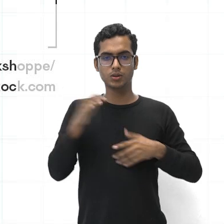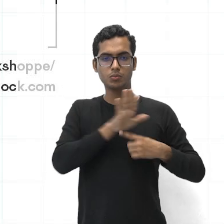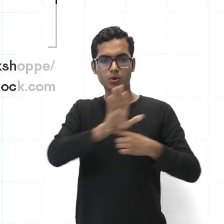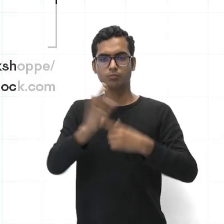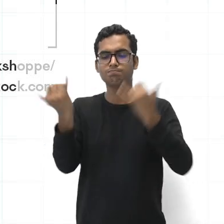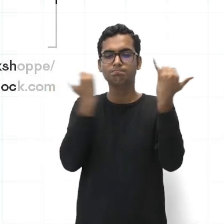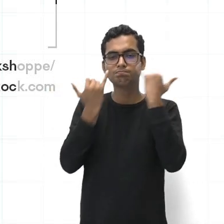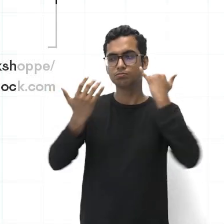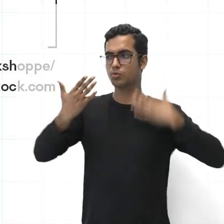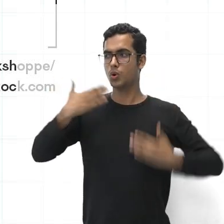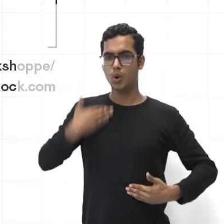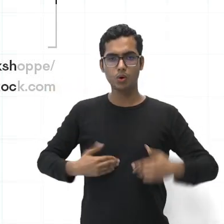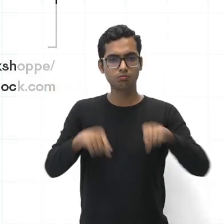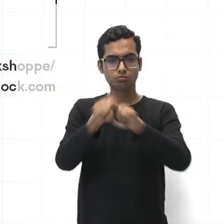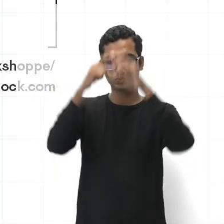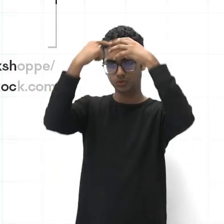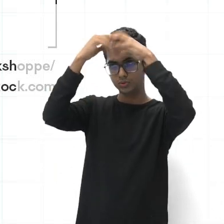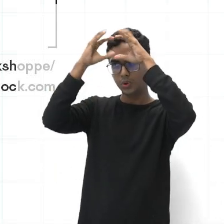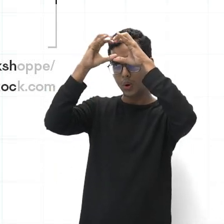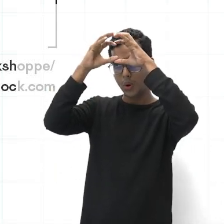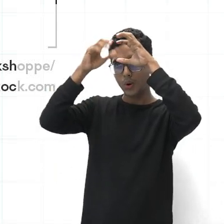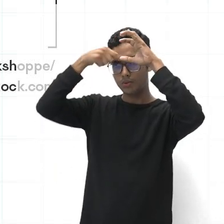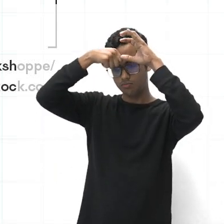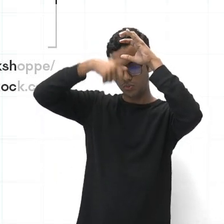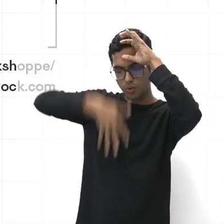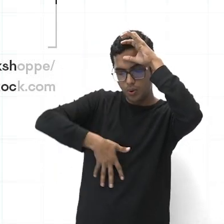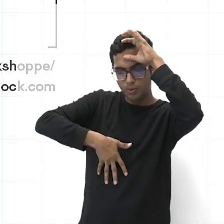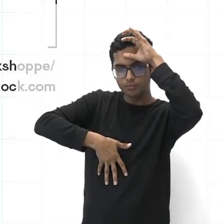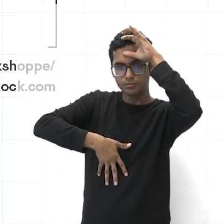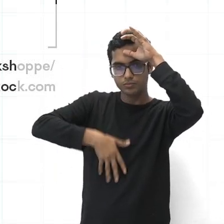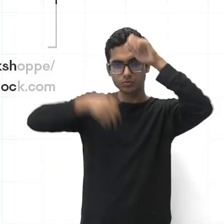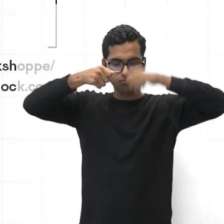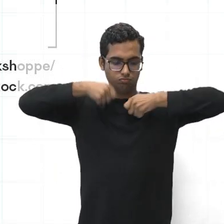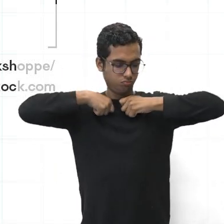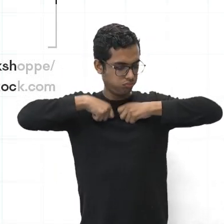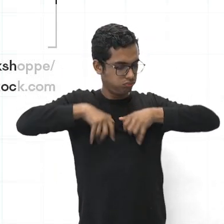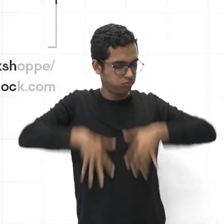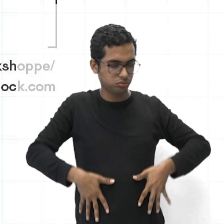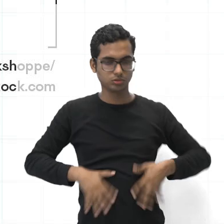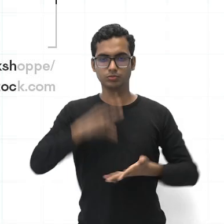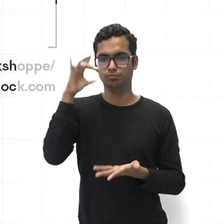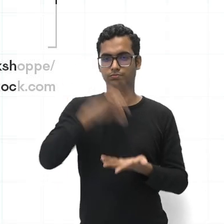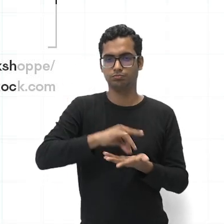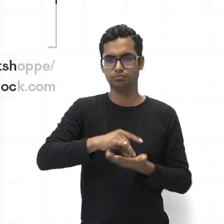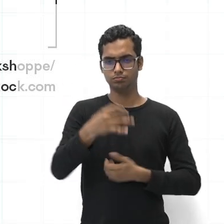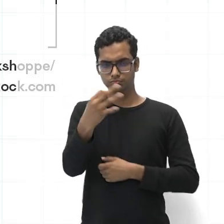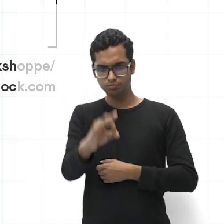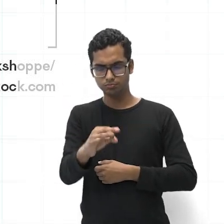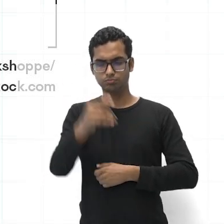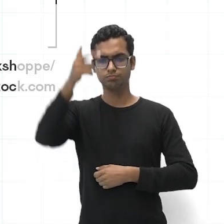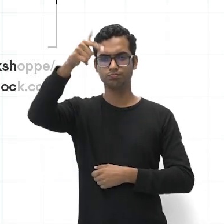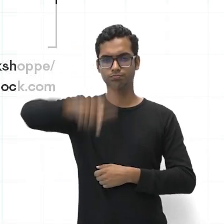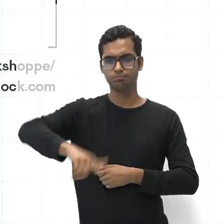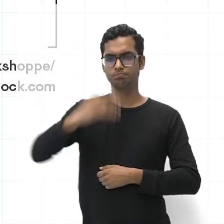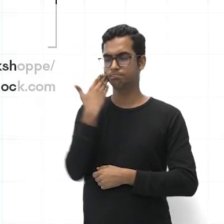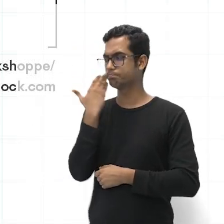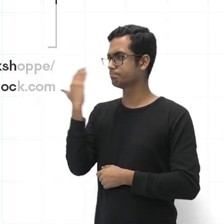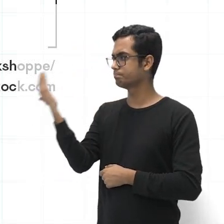informações entre o sistema nervoso central e o sistema nervoso periférico. Mais uma